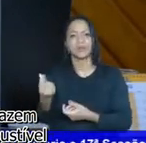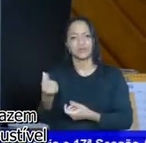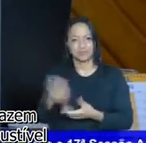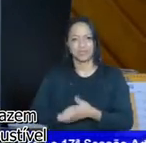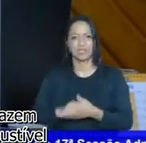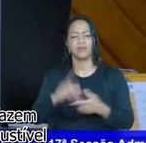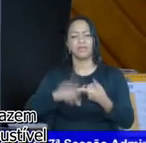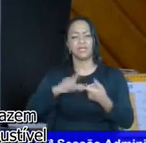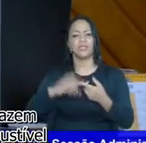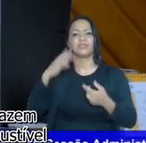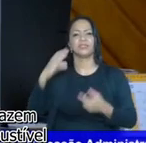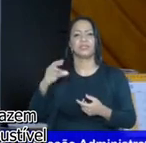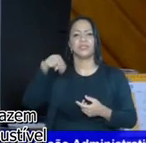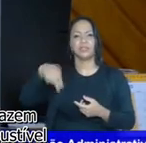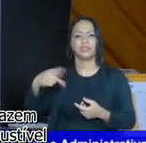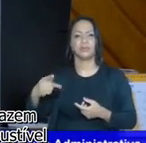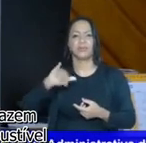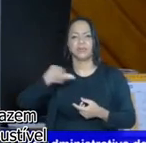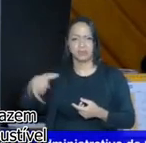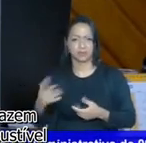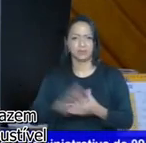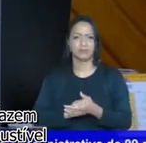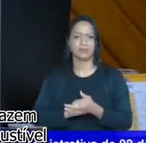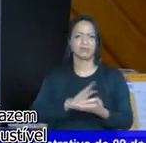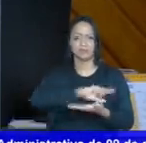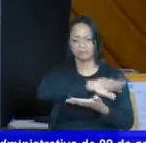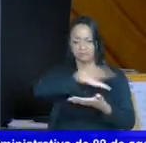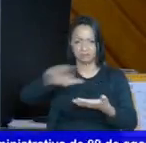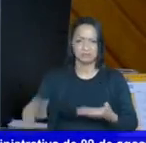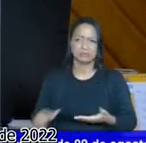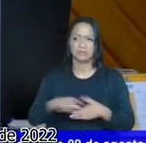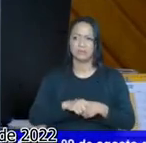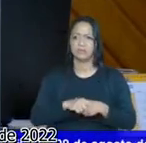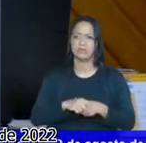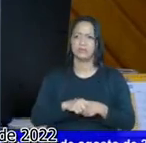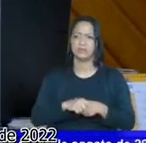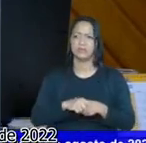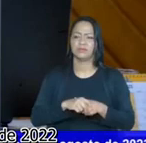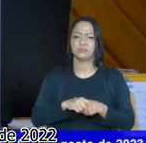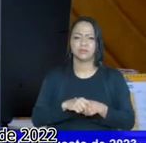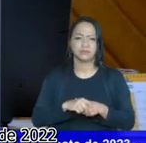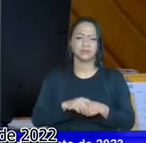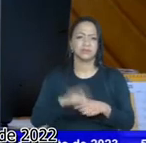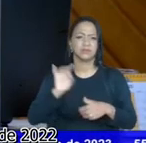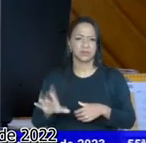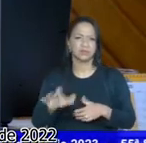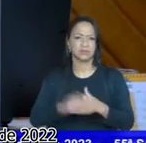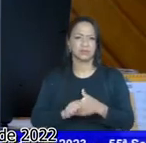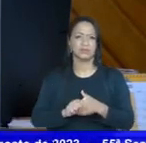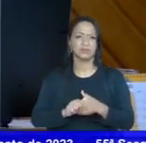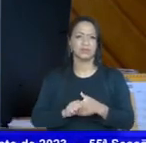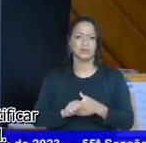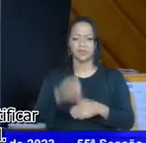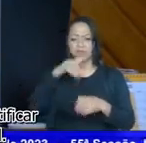No caso, as notas fazem descrição genérica em relação ao destinatário do combustível. vez que mencionam tão somente destinatário,